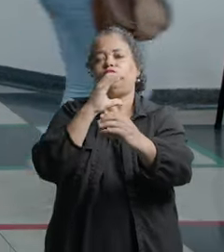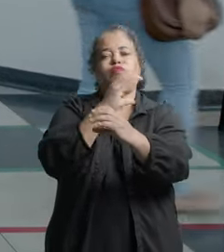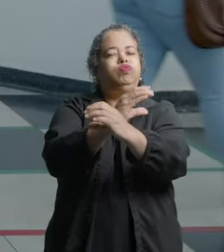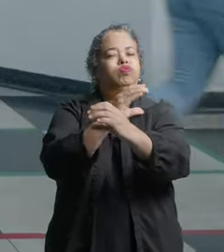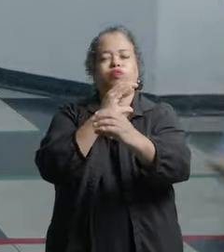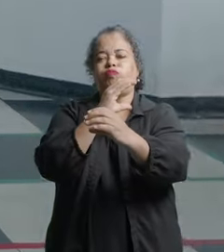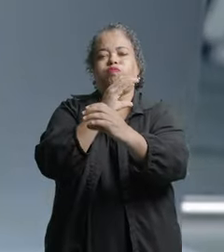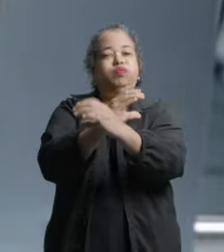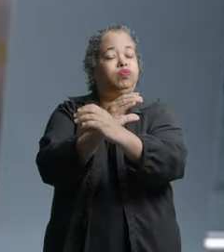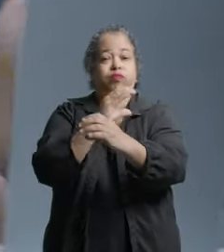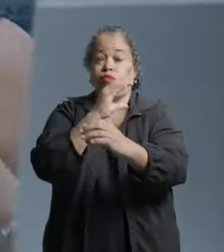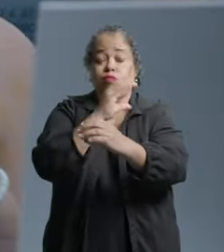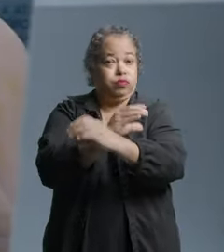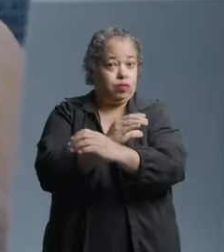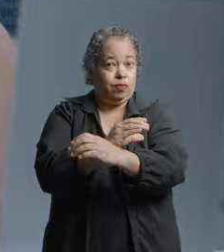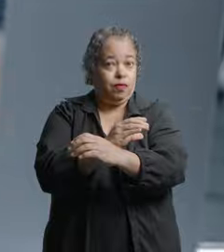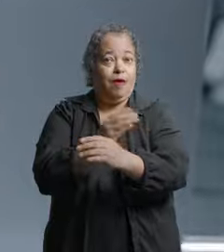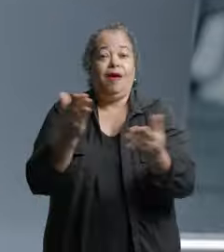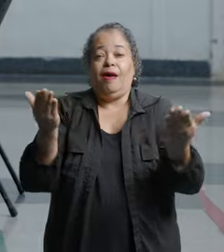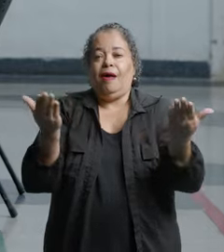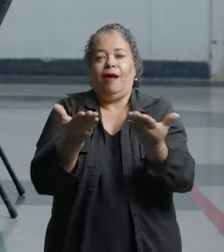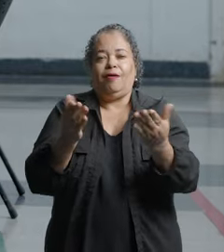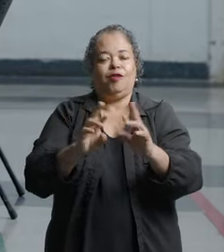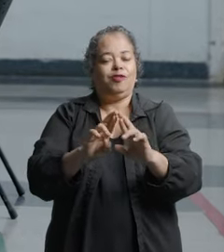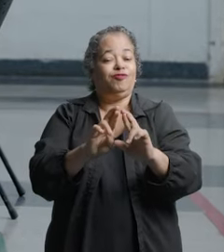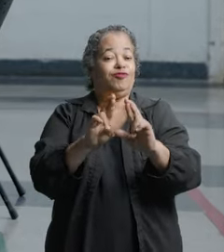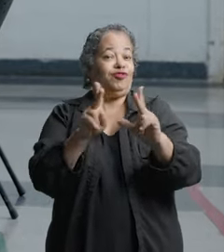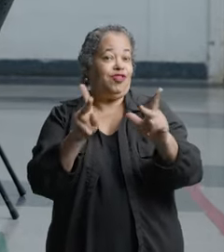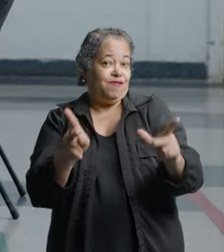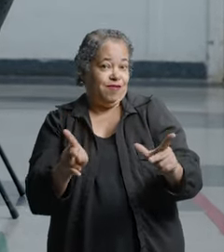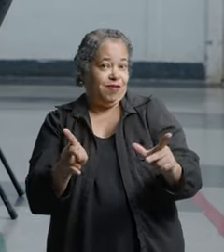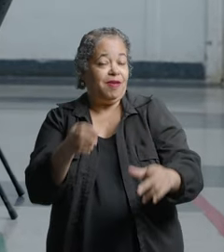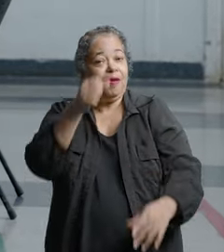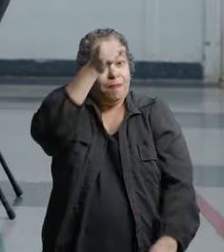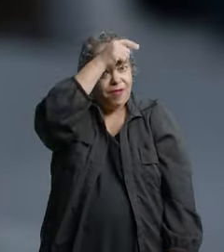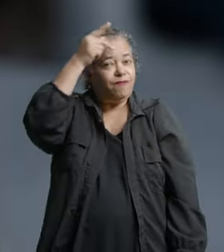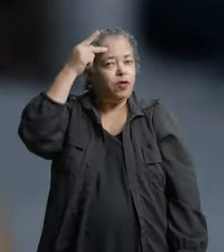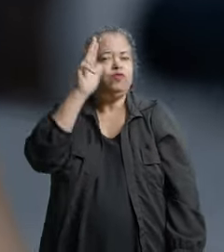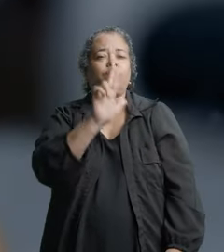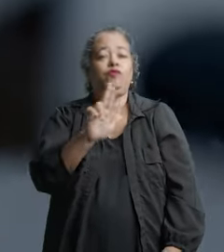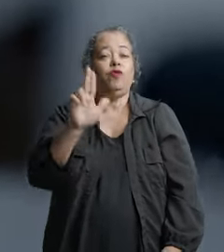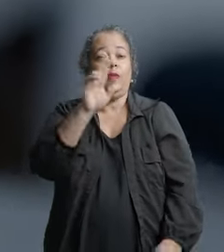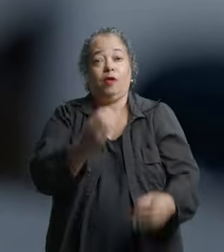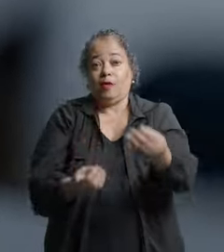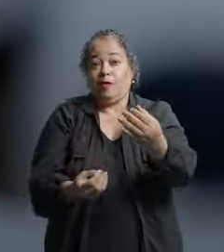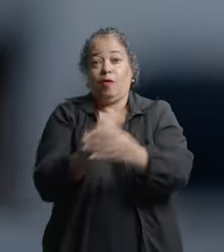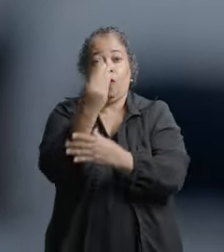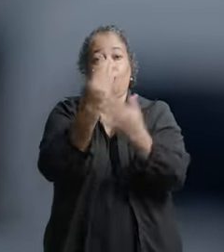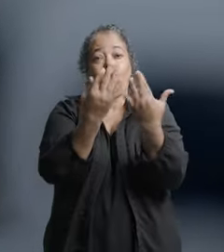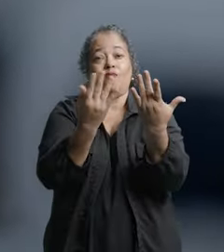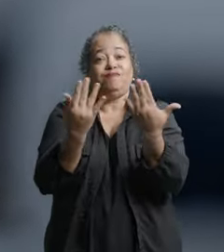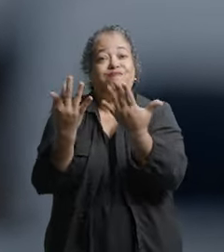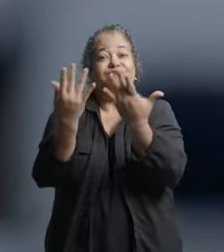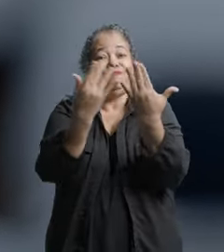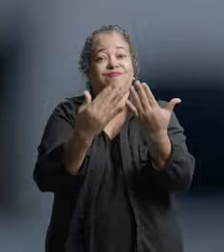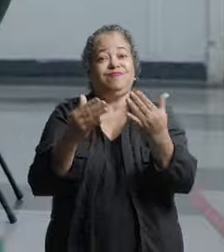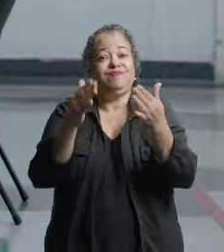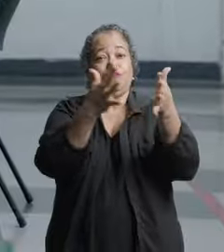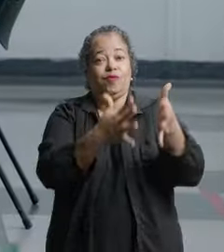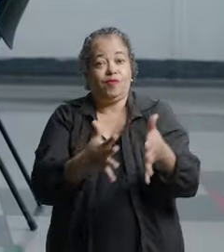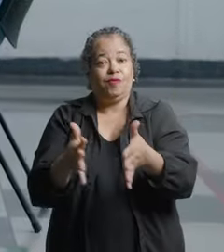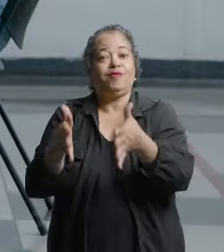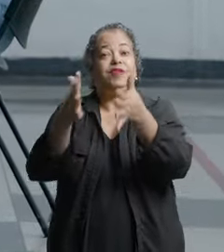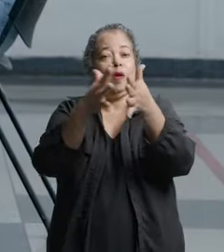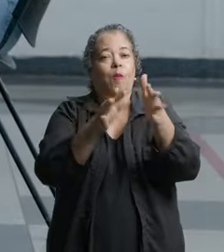ser entendida? Como explicar sua dor? Mas agora isso mudou. A Prefeitura de Uberlândia criou o Mãos que